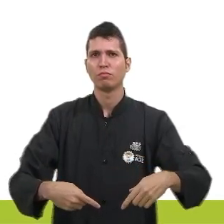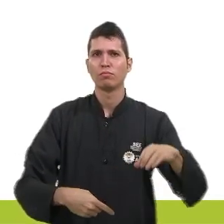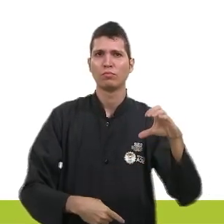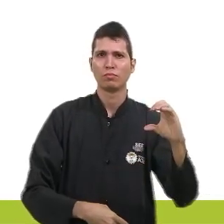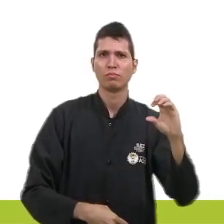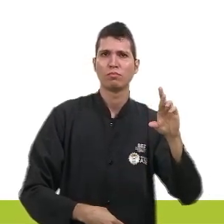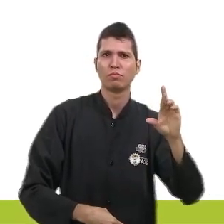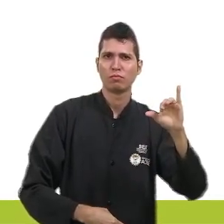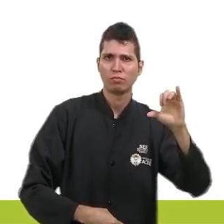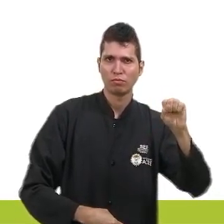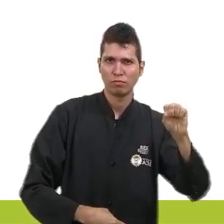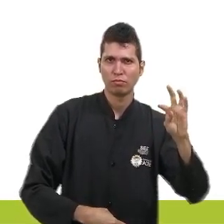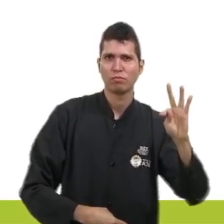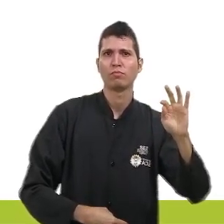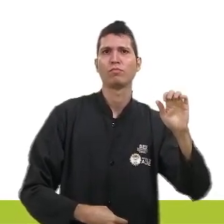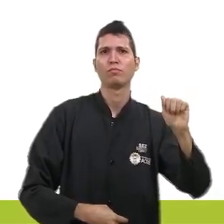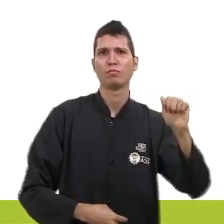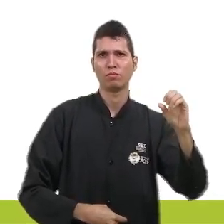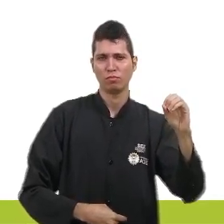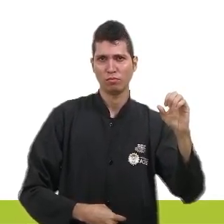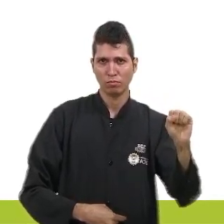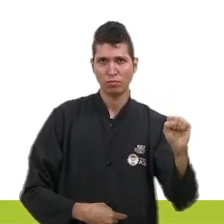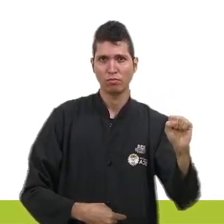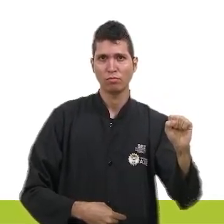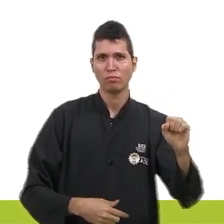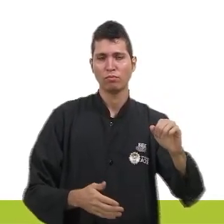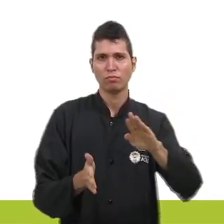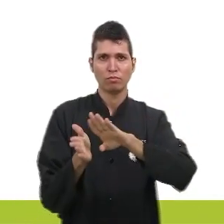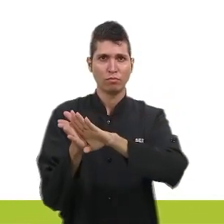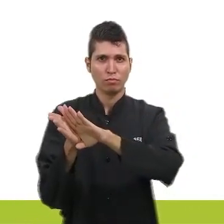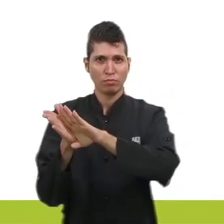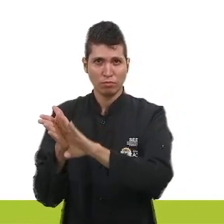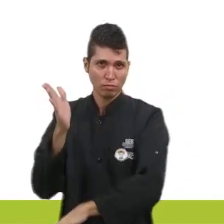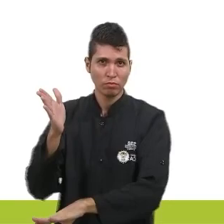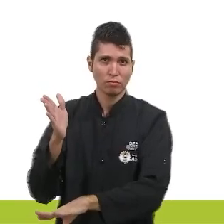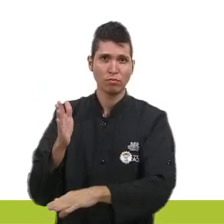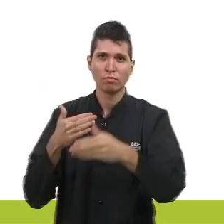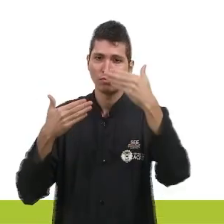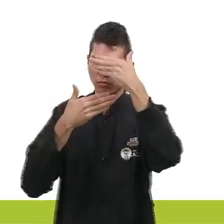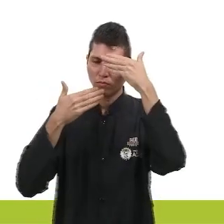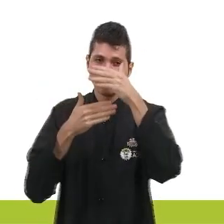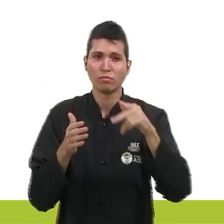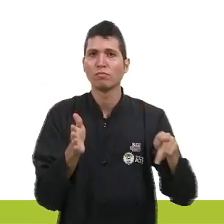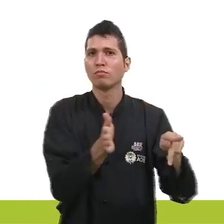cristãos conseguiram retirar os muçulmanos das suas terras,